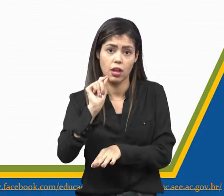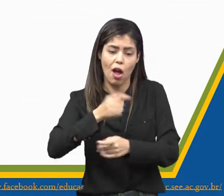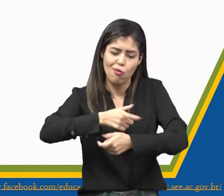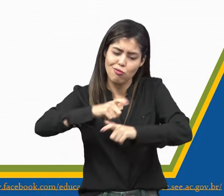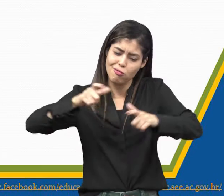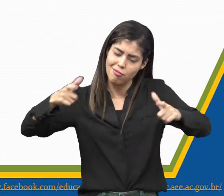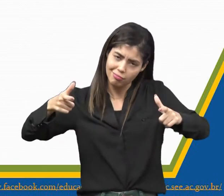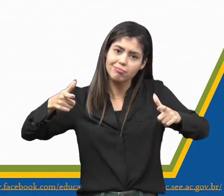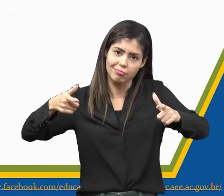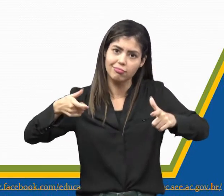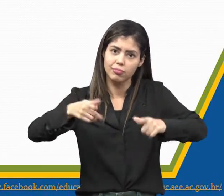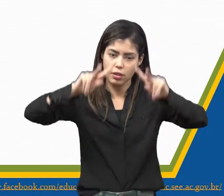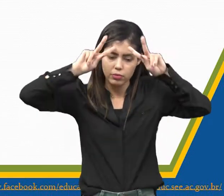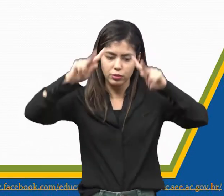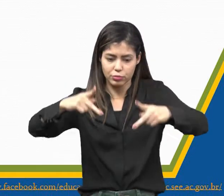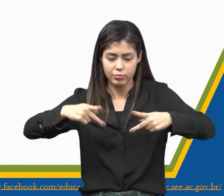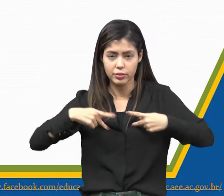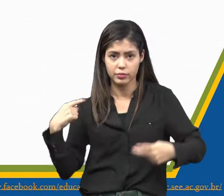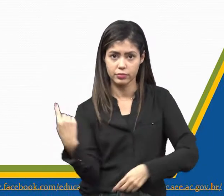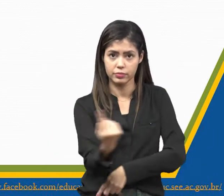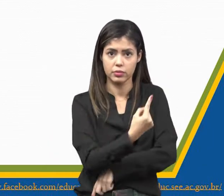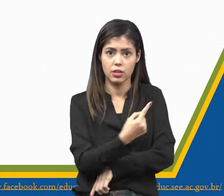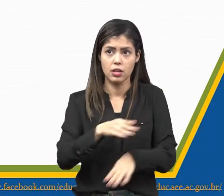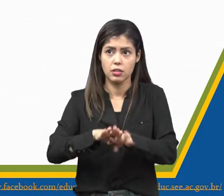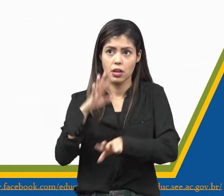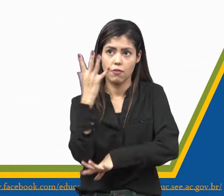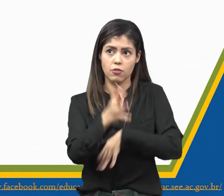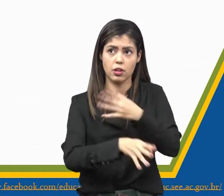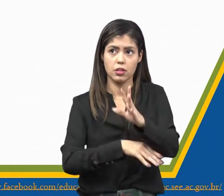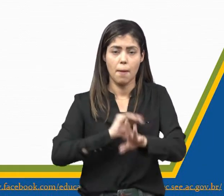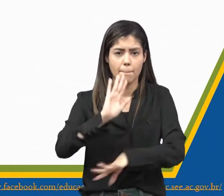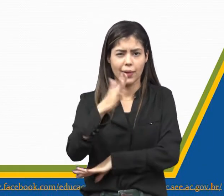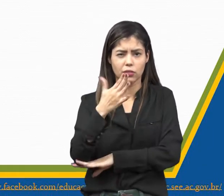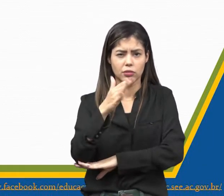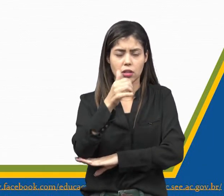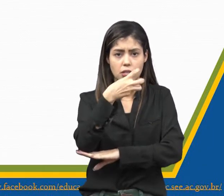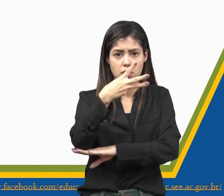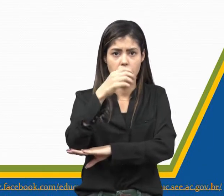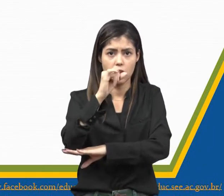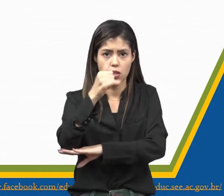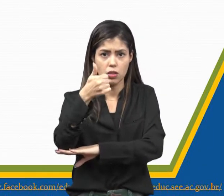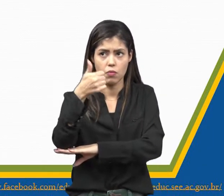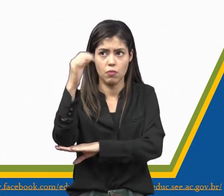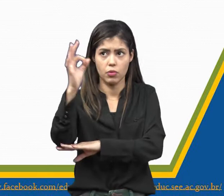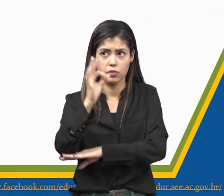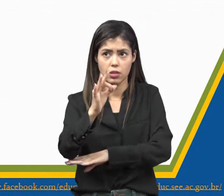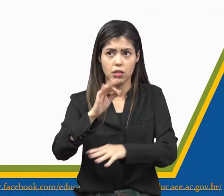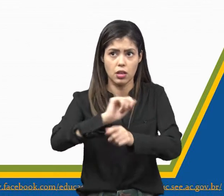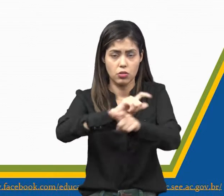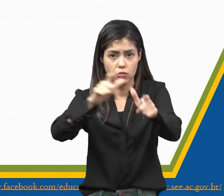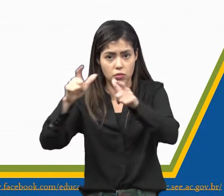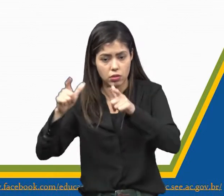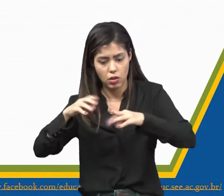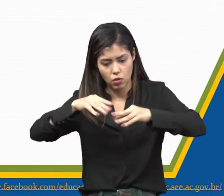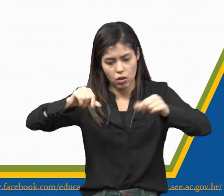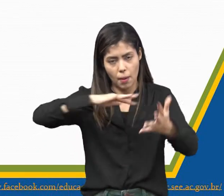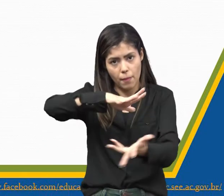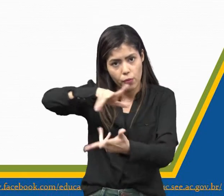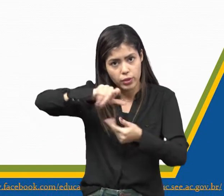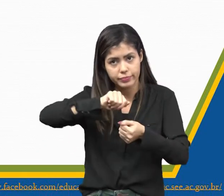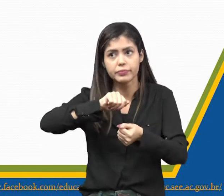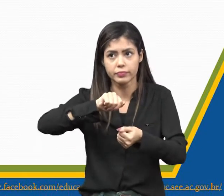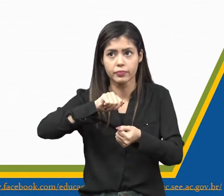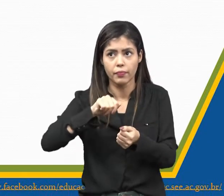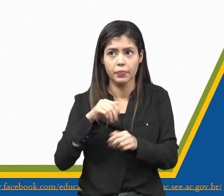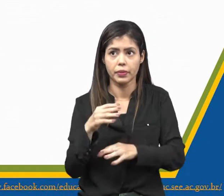uma grande importância para os seres humanos, né? A floresta ela cobre mais cerca de 31% de toda o planeta Terra,